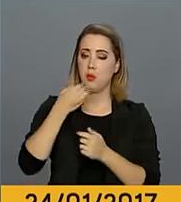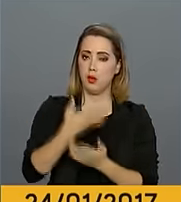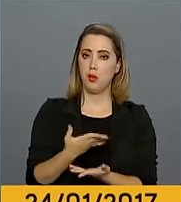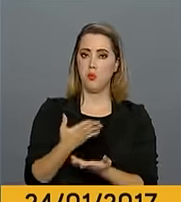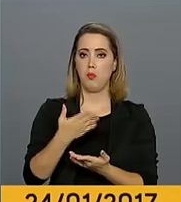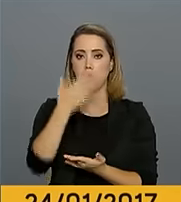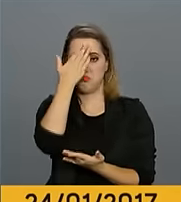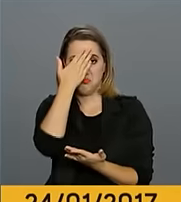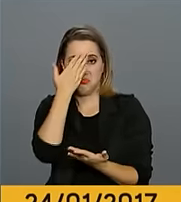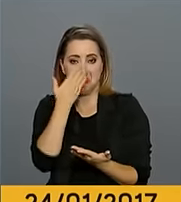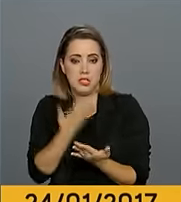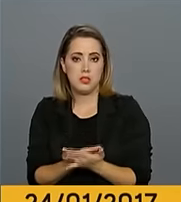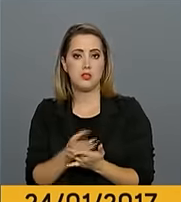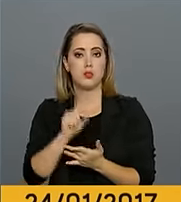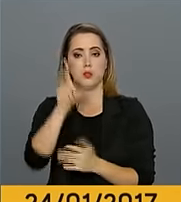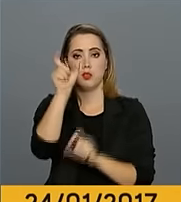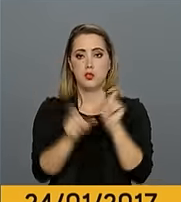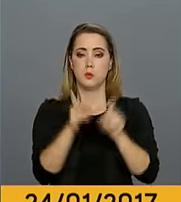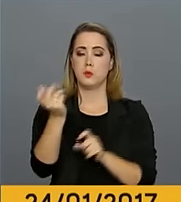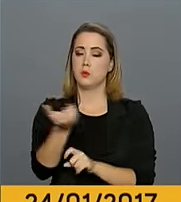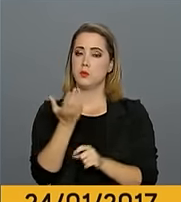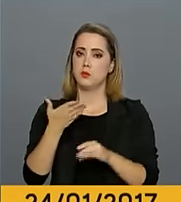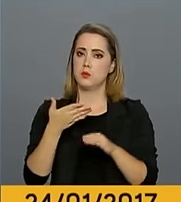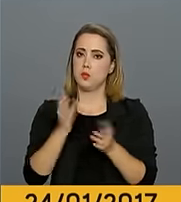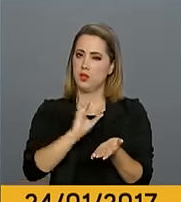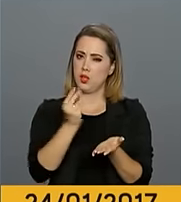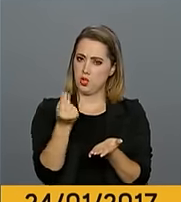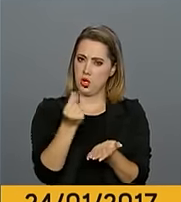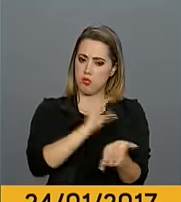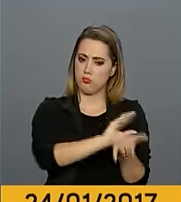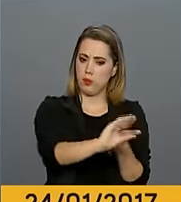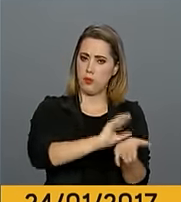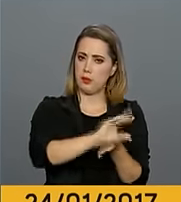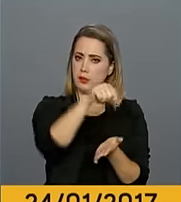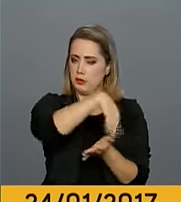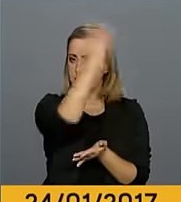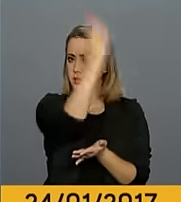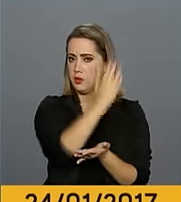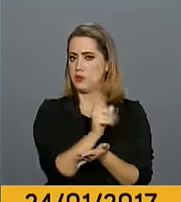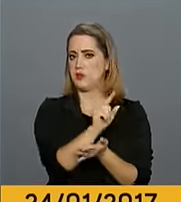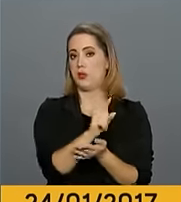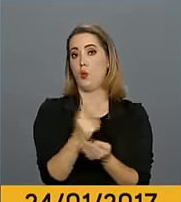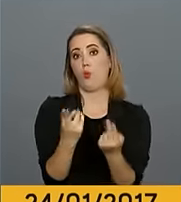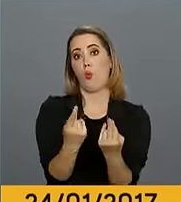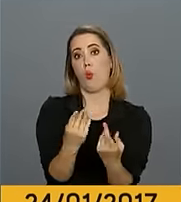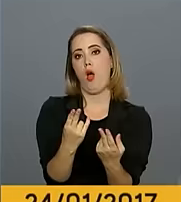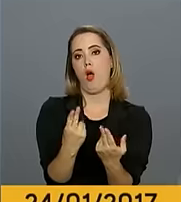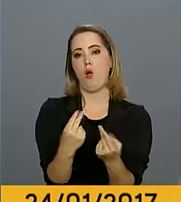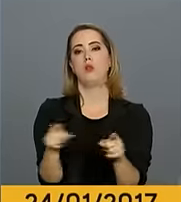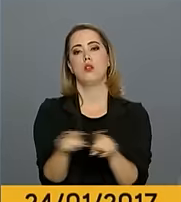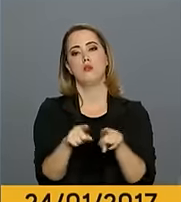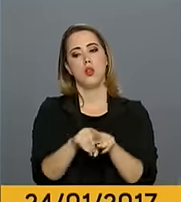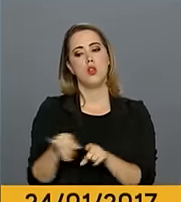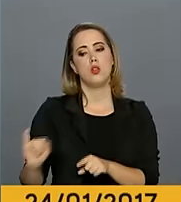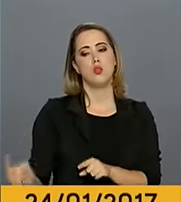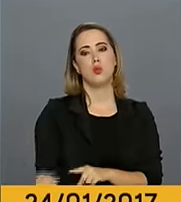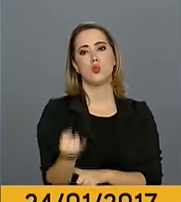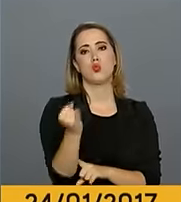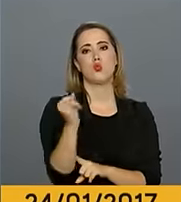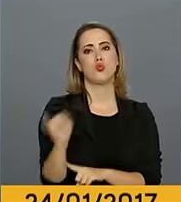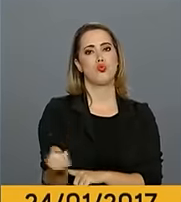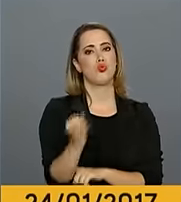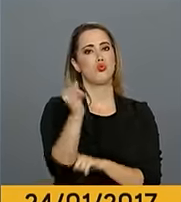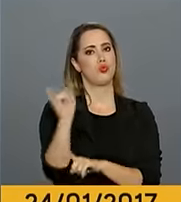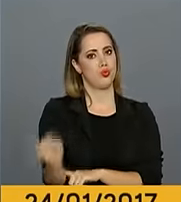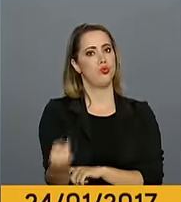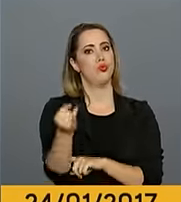credibilidade àqueles que querem investir no país. E, de igual maneira, a questão dos juros, que estavam ali paralisados num patamar